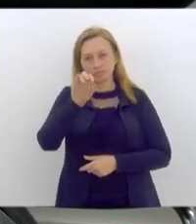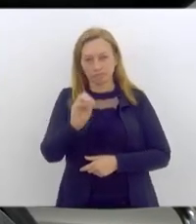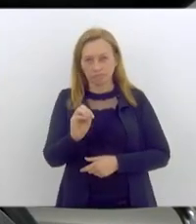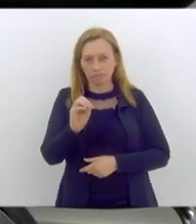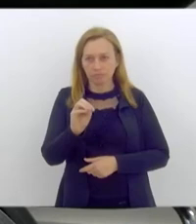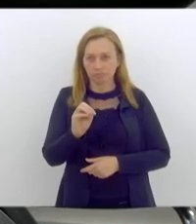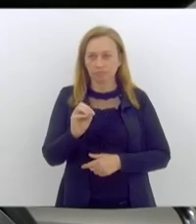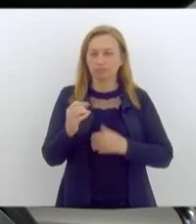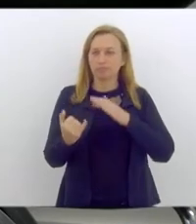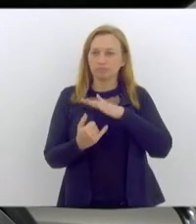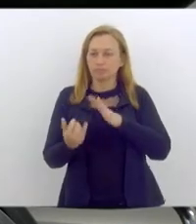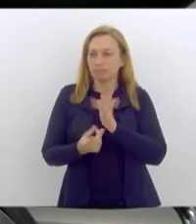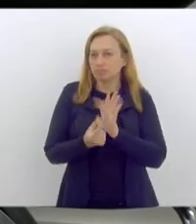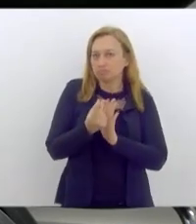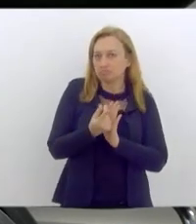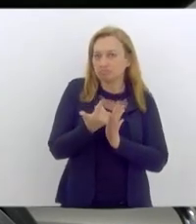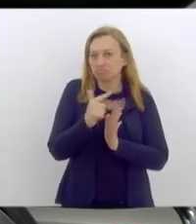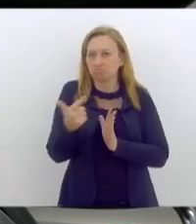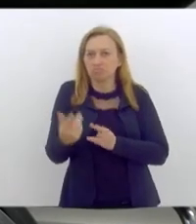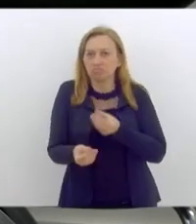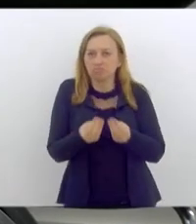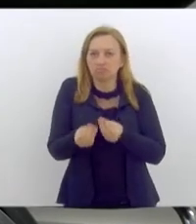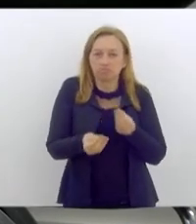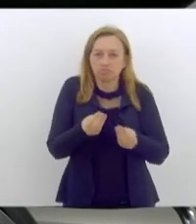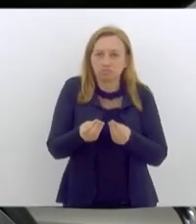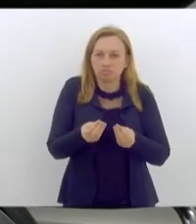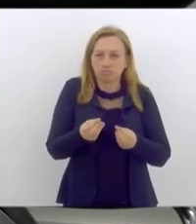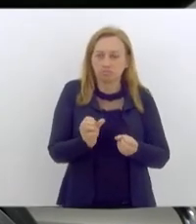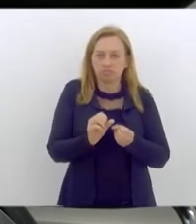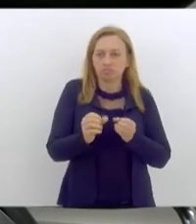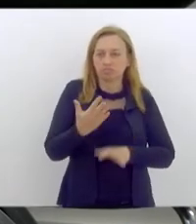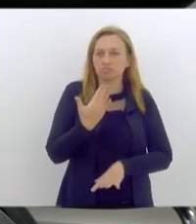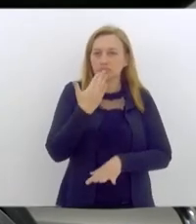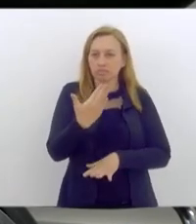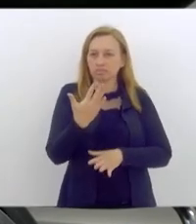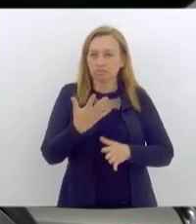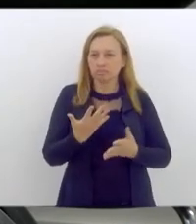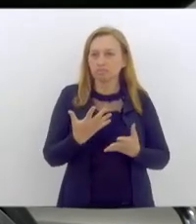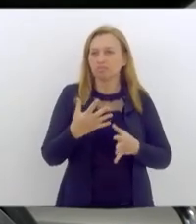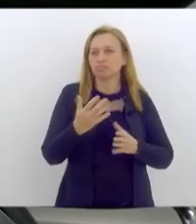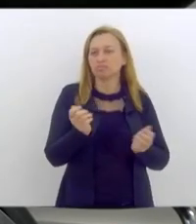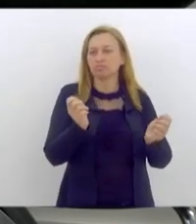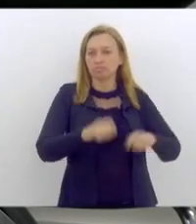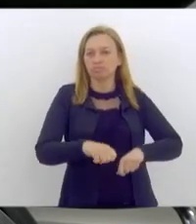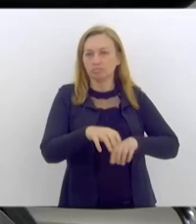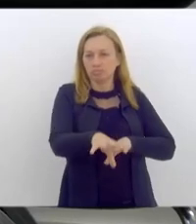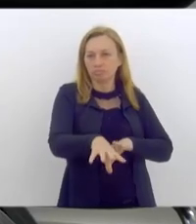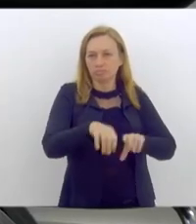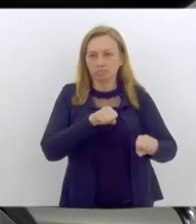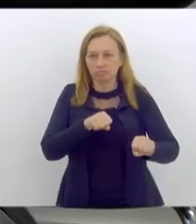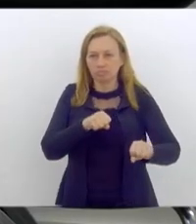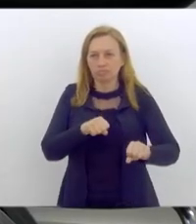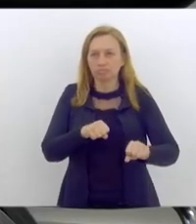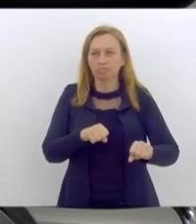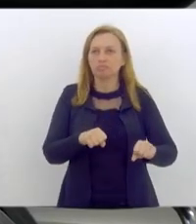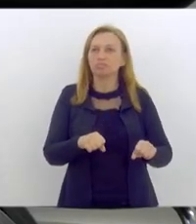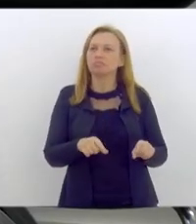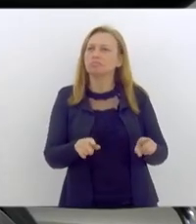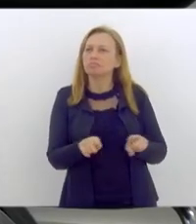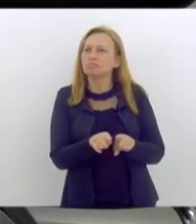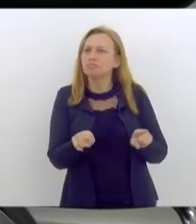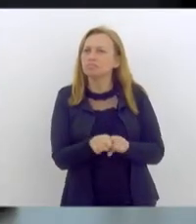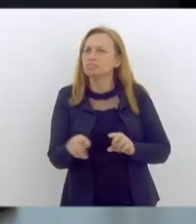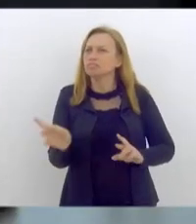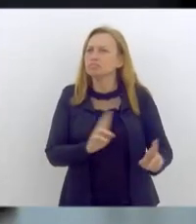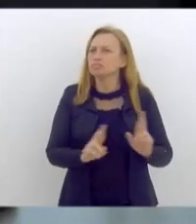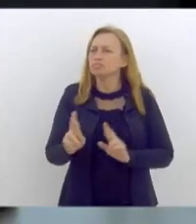não tem exatamente a expertise para realizar esse tipo de capacitação e formação não sei se com relação